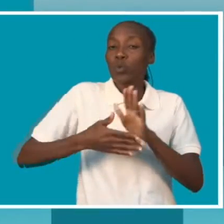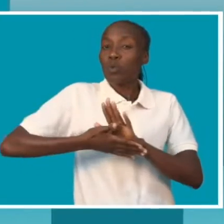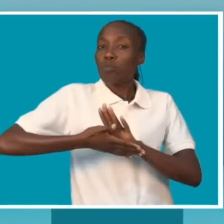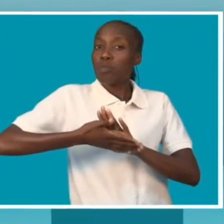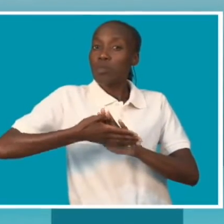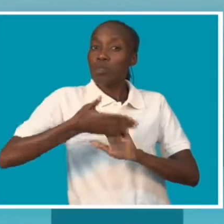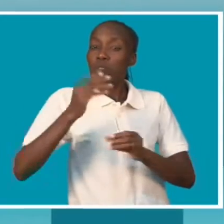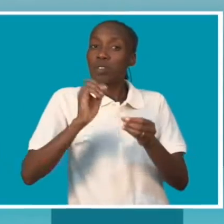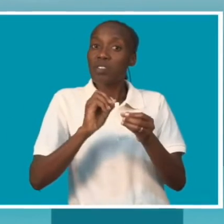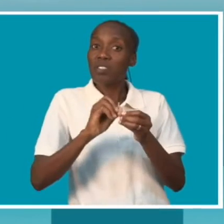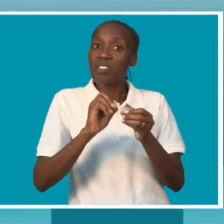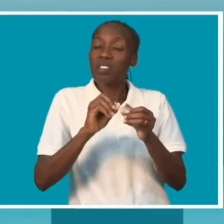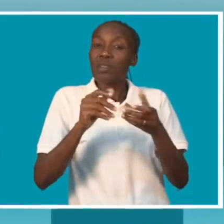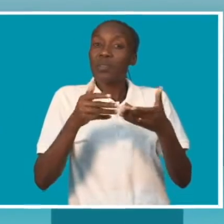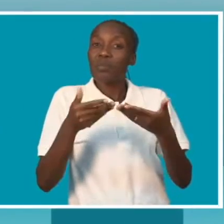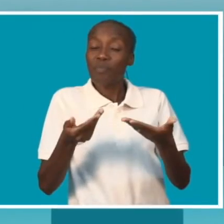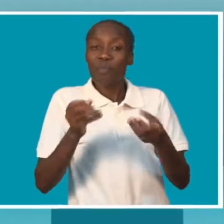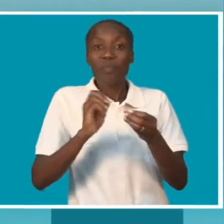infância, a